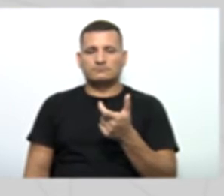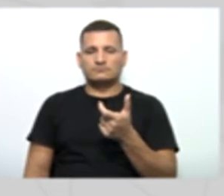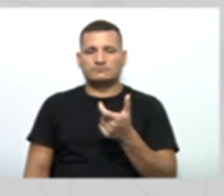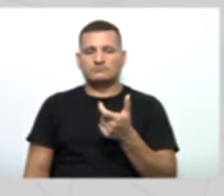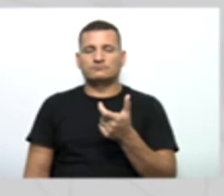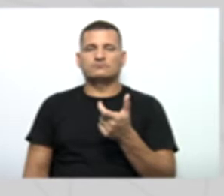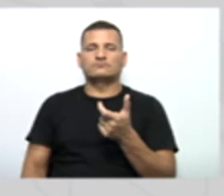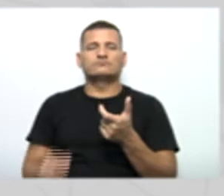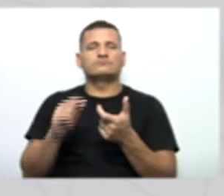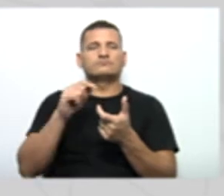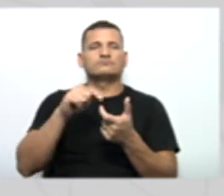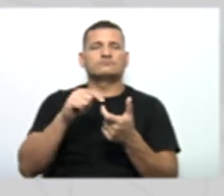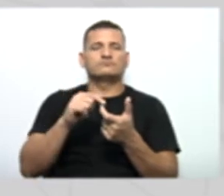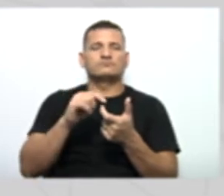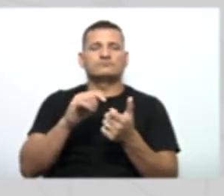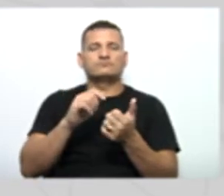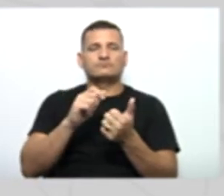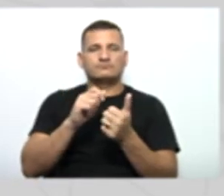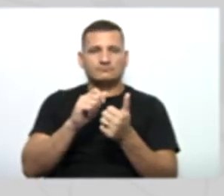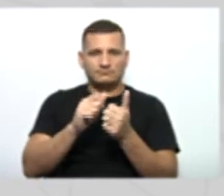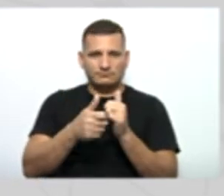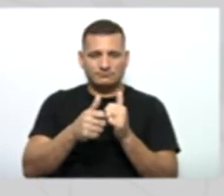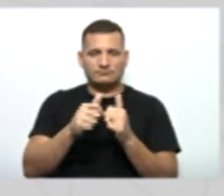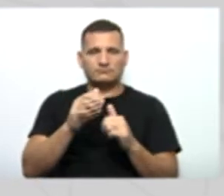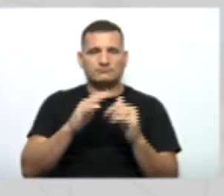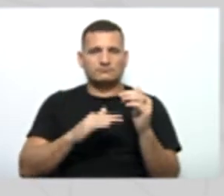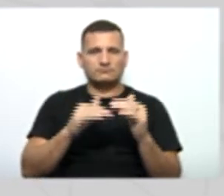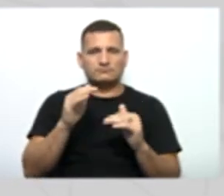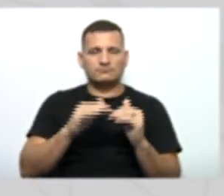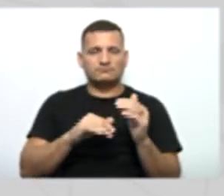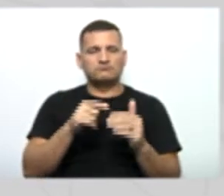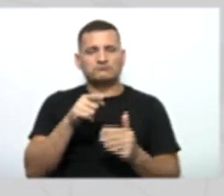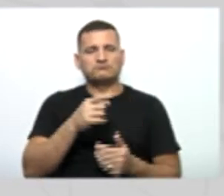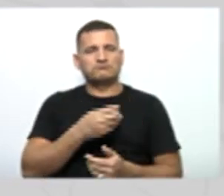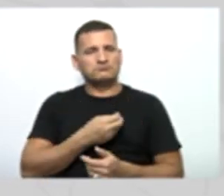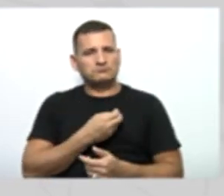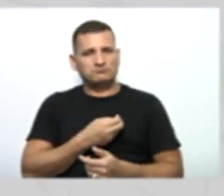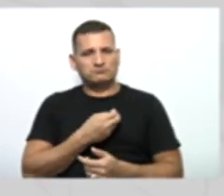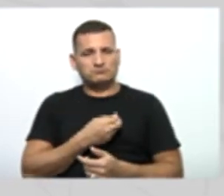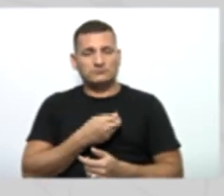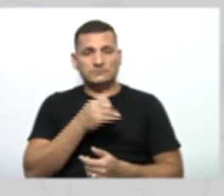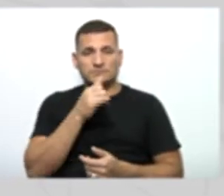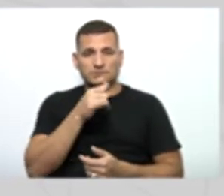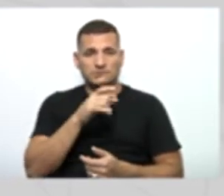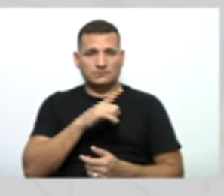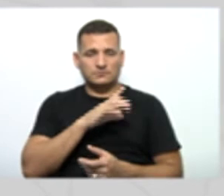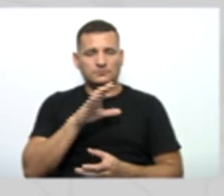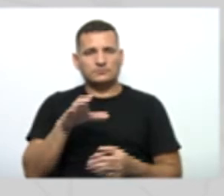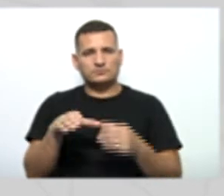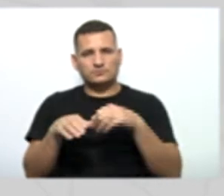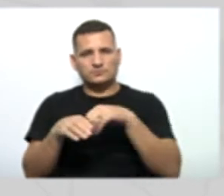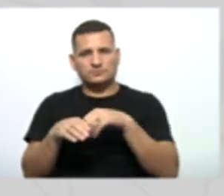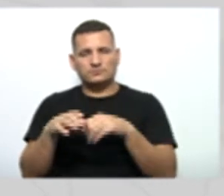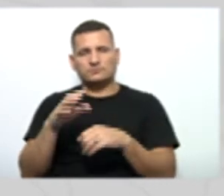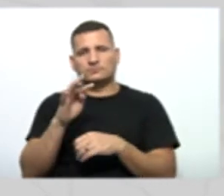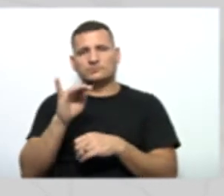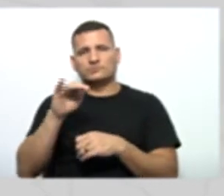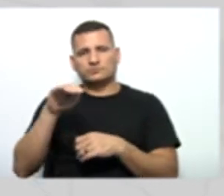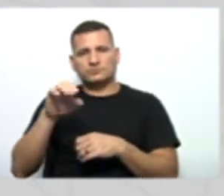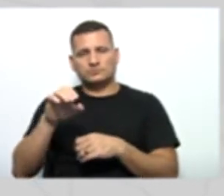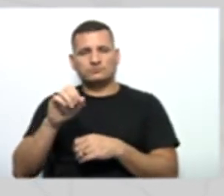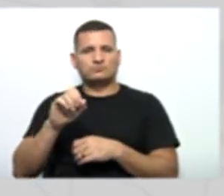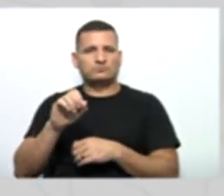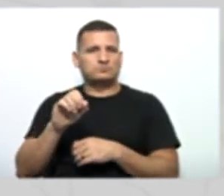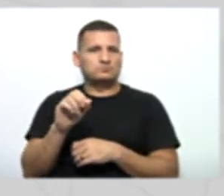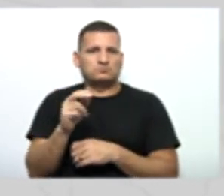não. Isso daí é importante vocês saberem, ó. Então assim, ó, quando a gente coloca esse